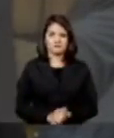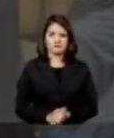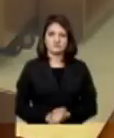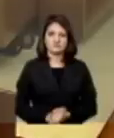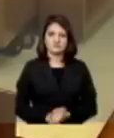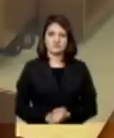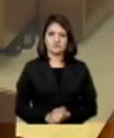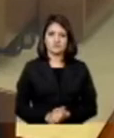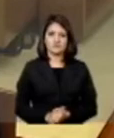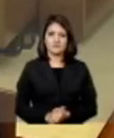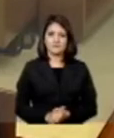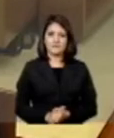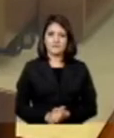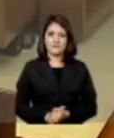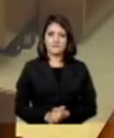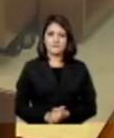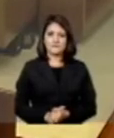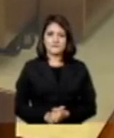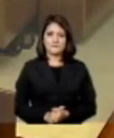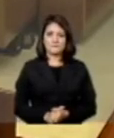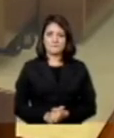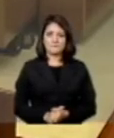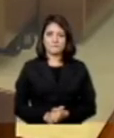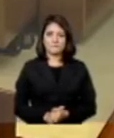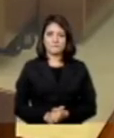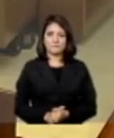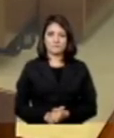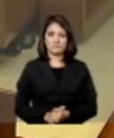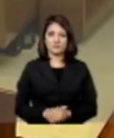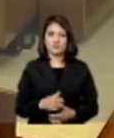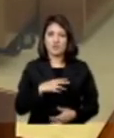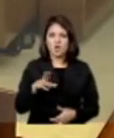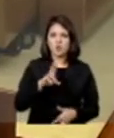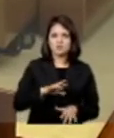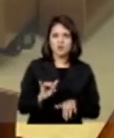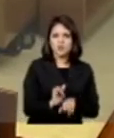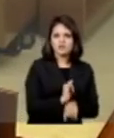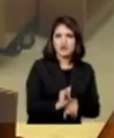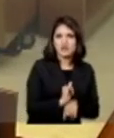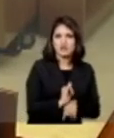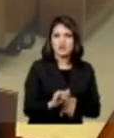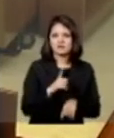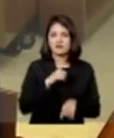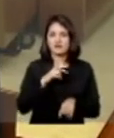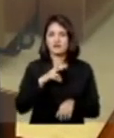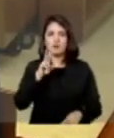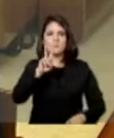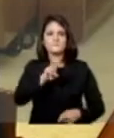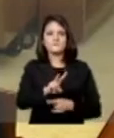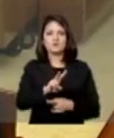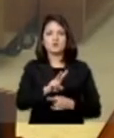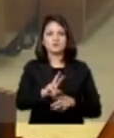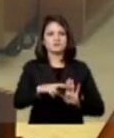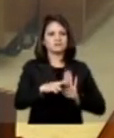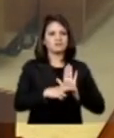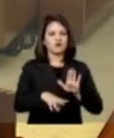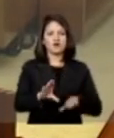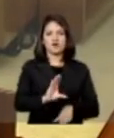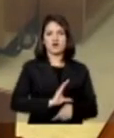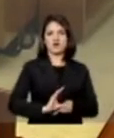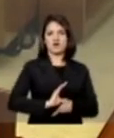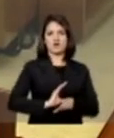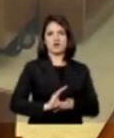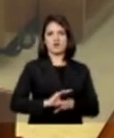cingindo-se da arbitrariedade para a proteção de normas pétreas. Na